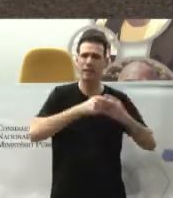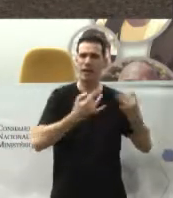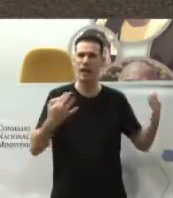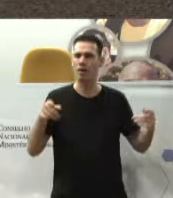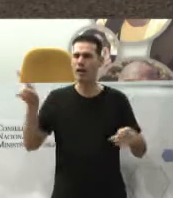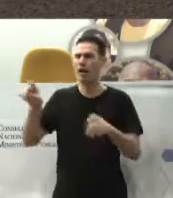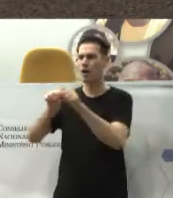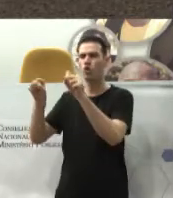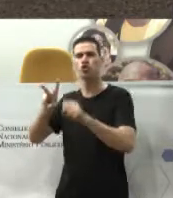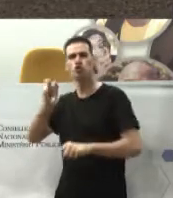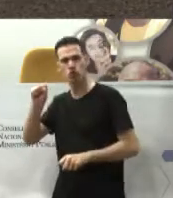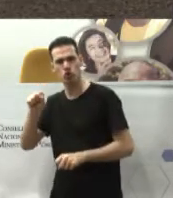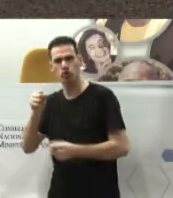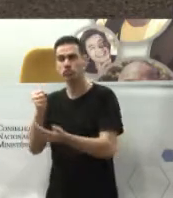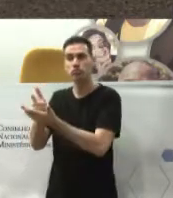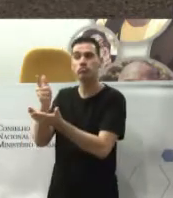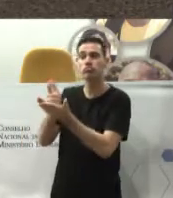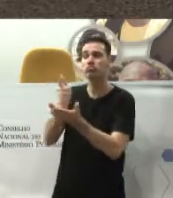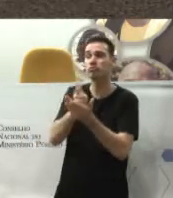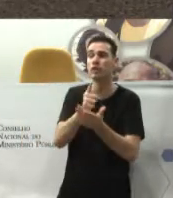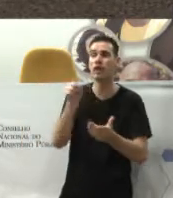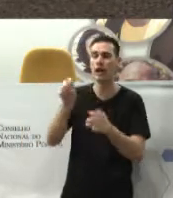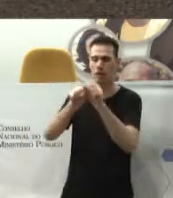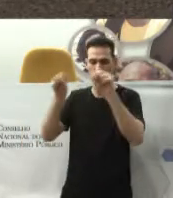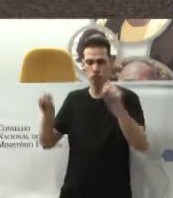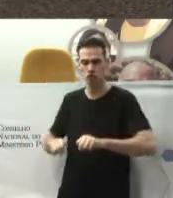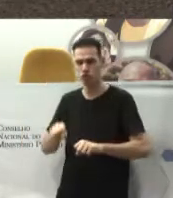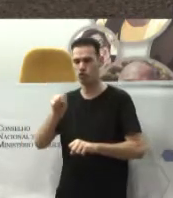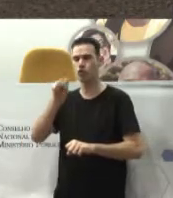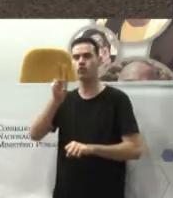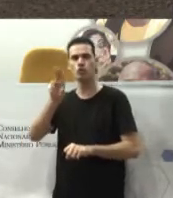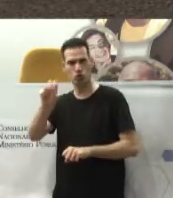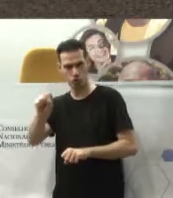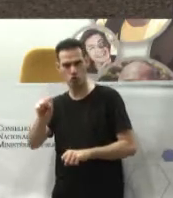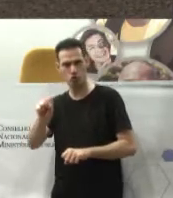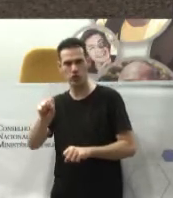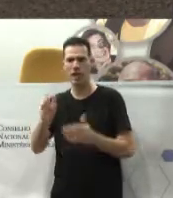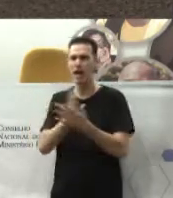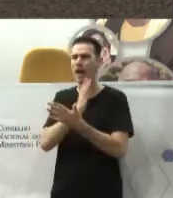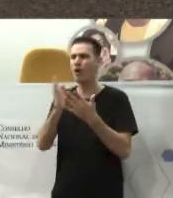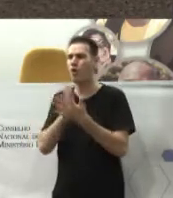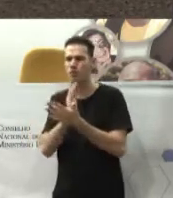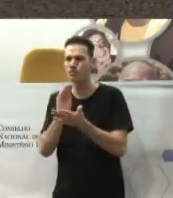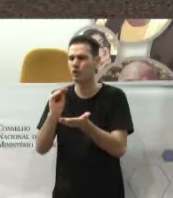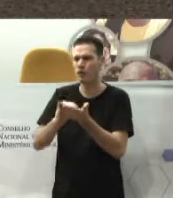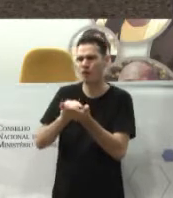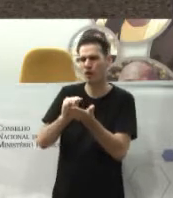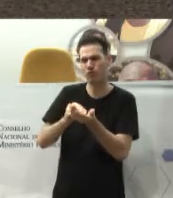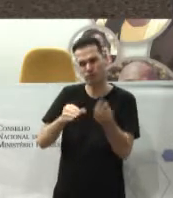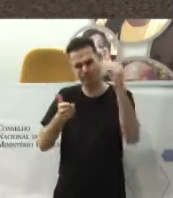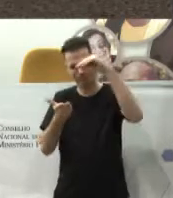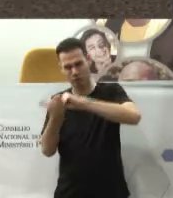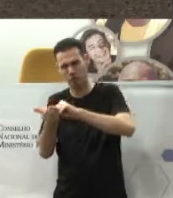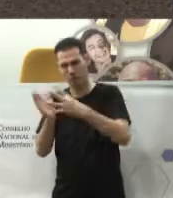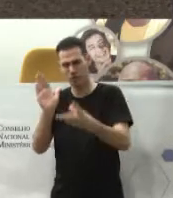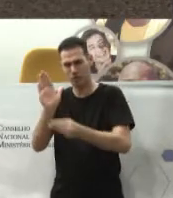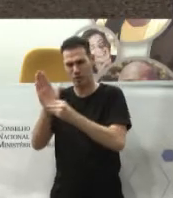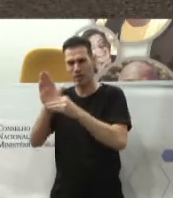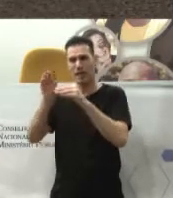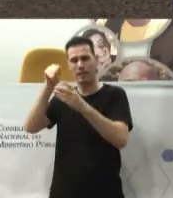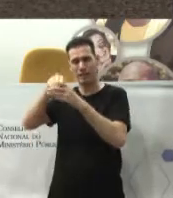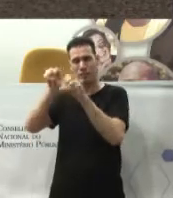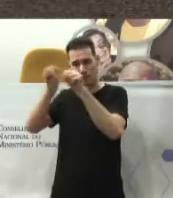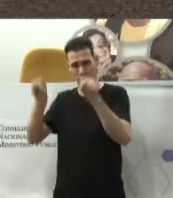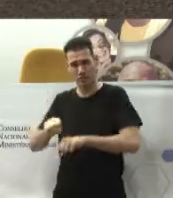SUS. Aqueles que estão previstos pelo SUS, a gente ainda tem um problema com o que ainda não foi incorporado, então tem que ser comprado acima do